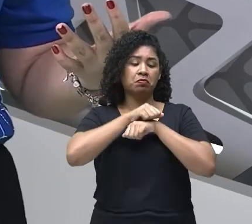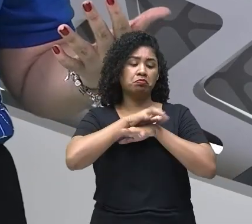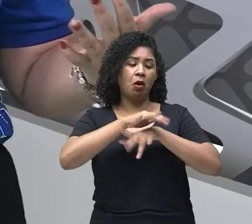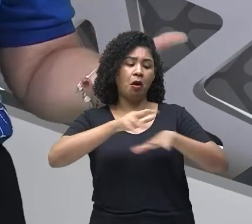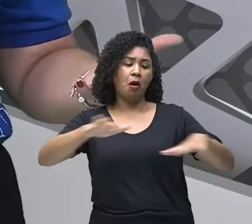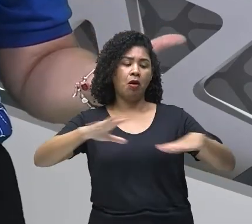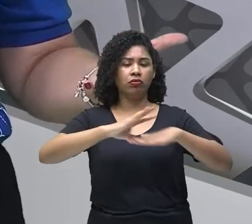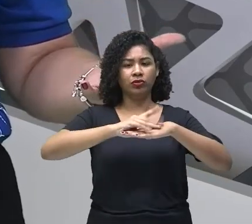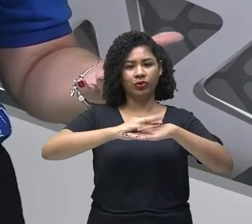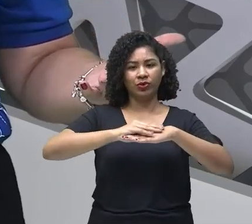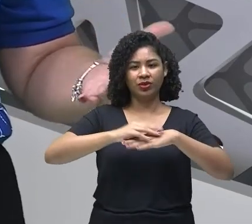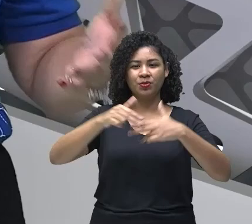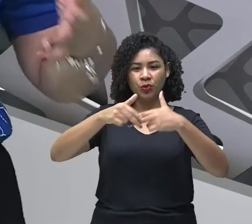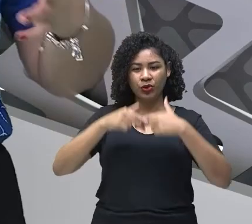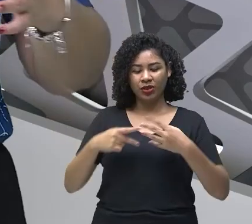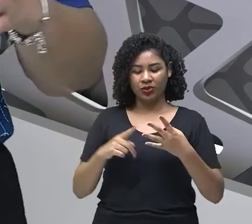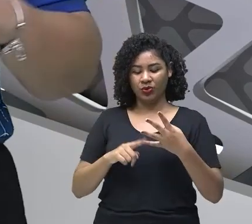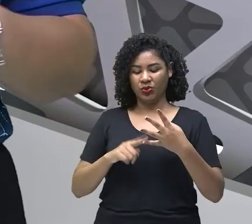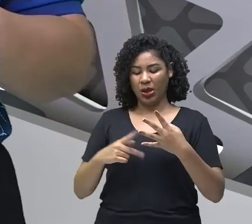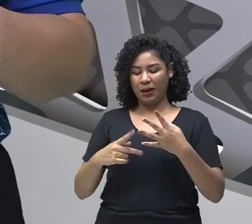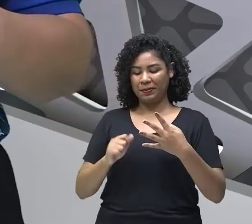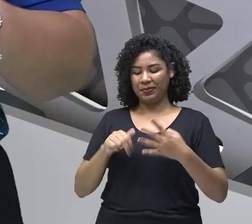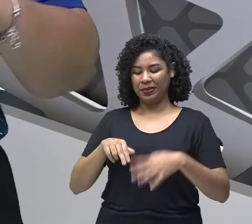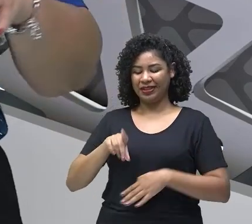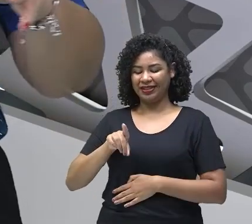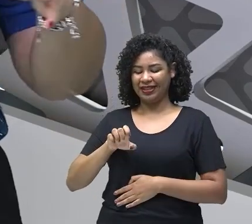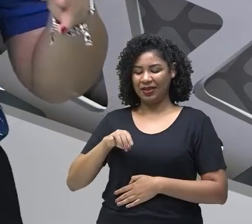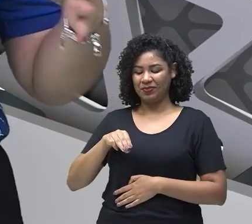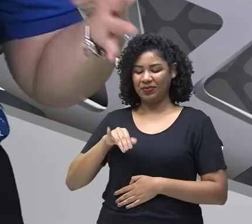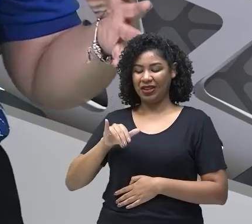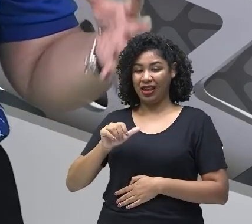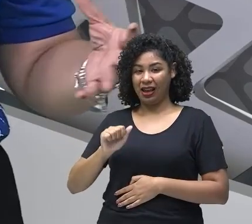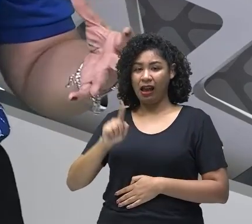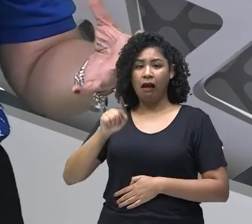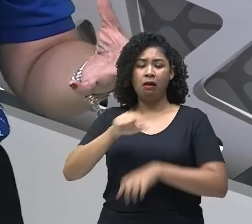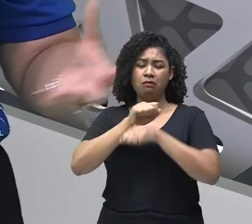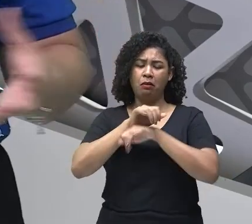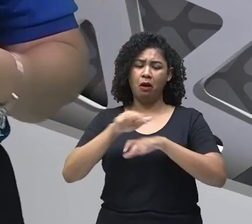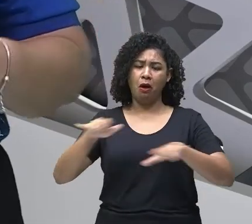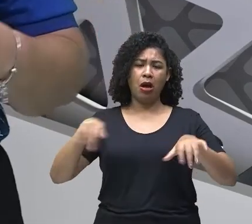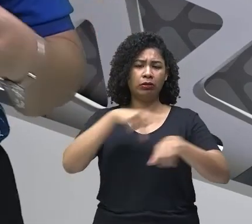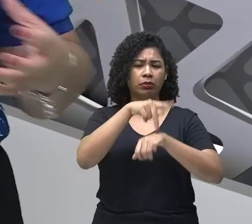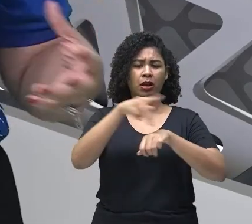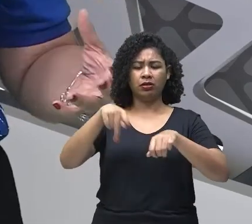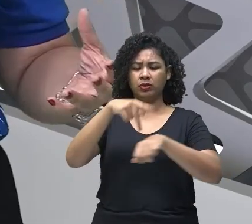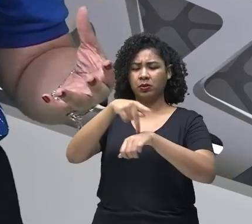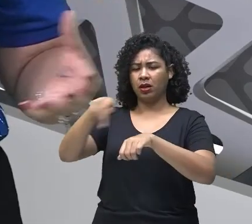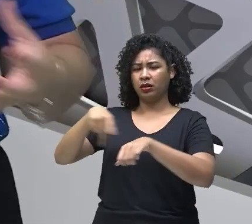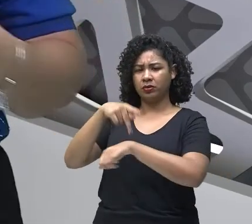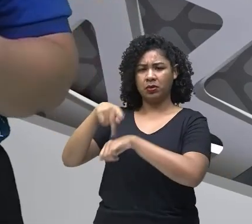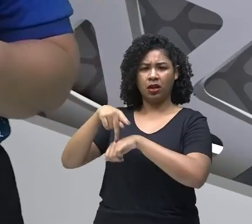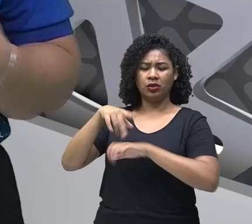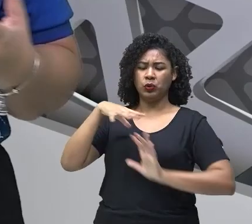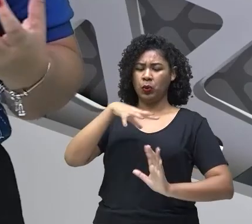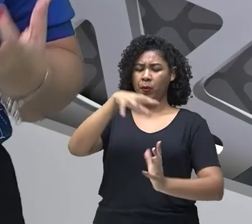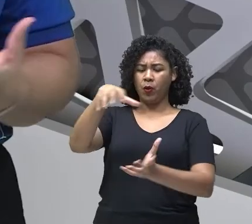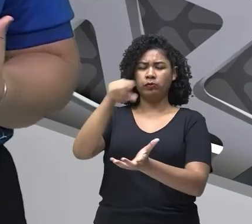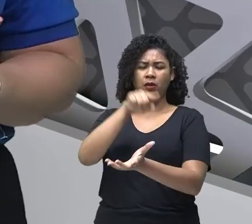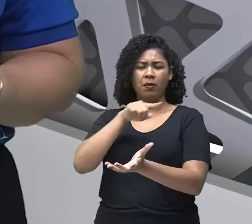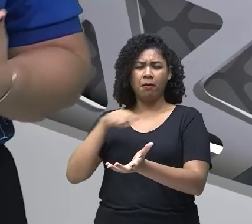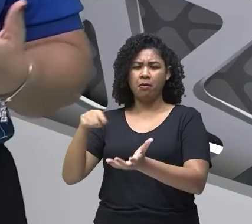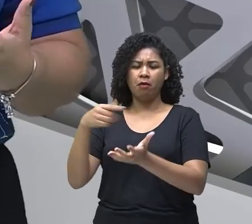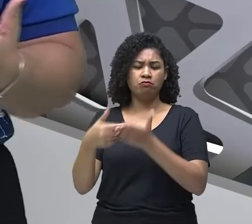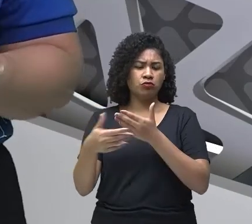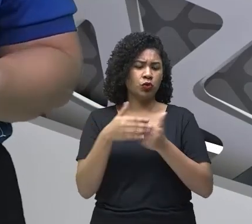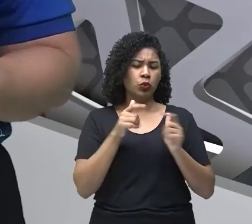viu que pandêmicas, né, acometem todo o globo, acontecem em vários países, várias